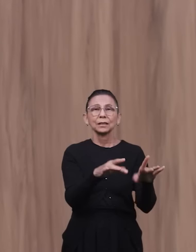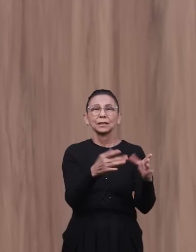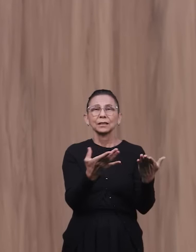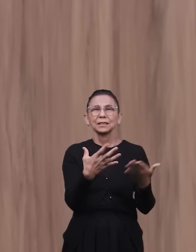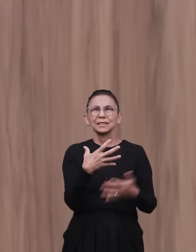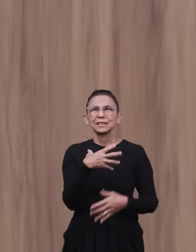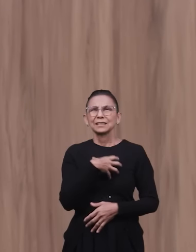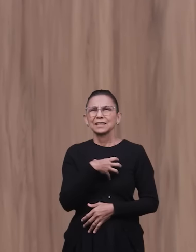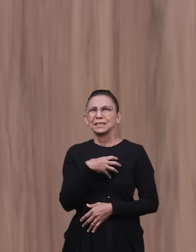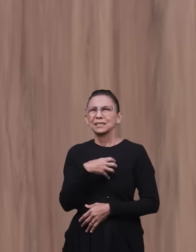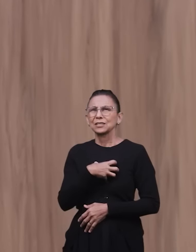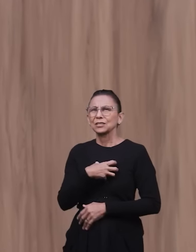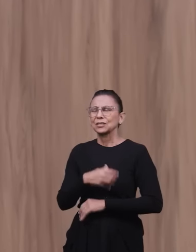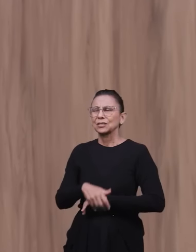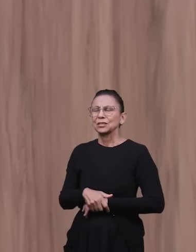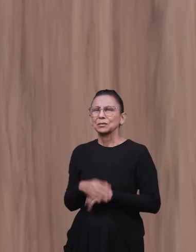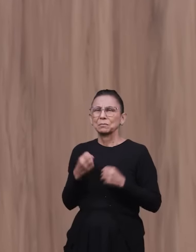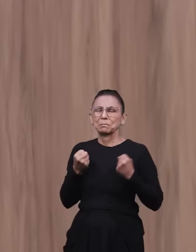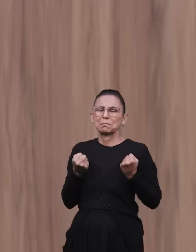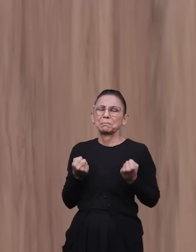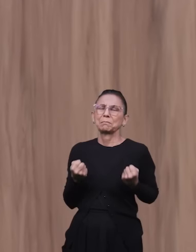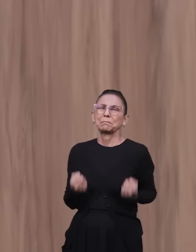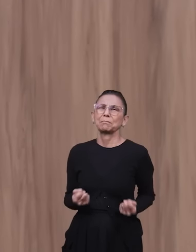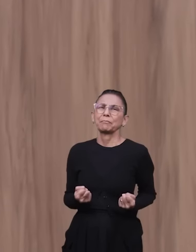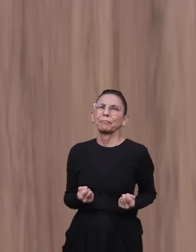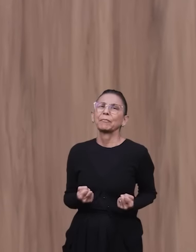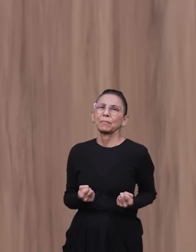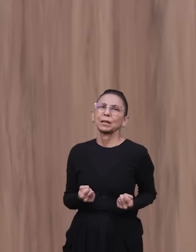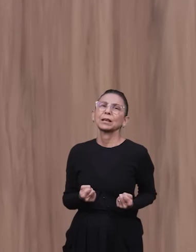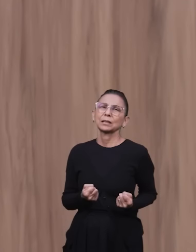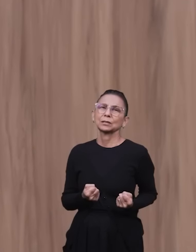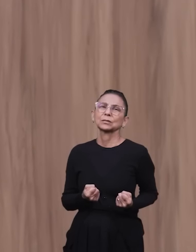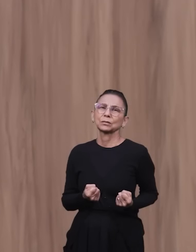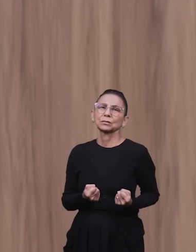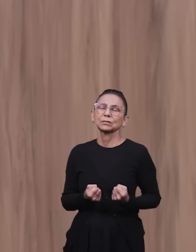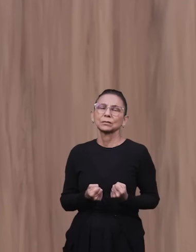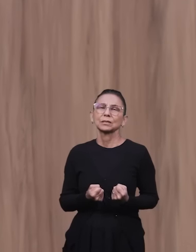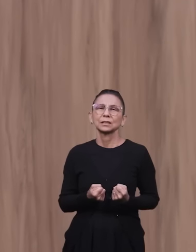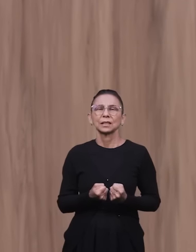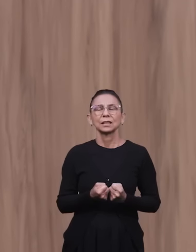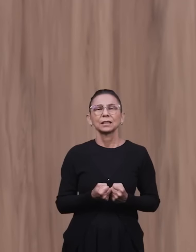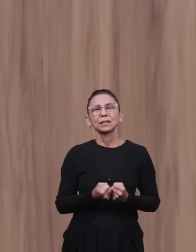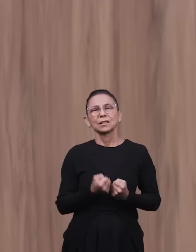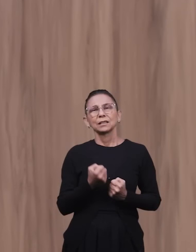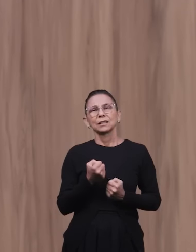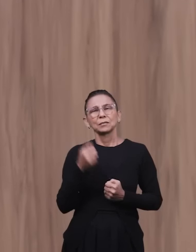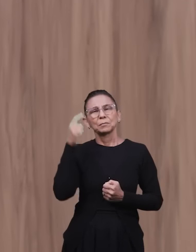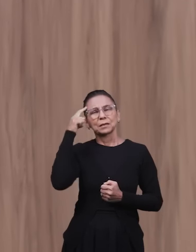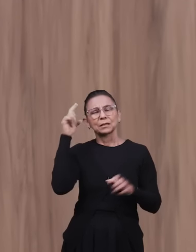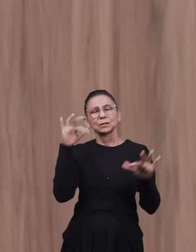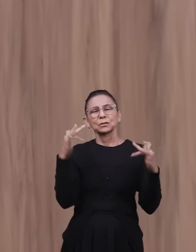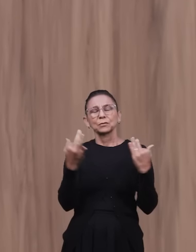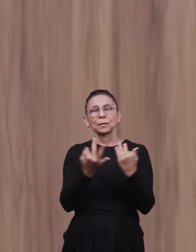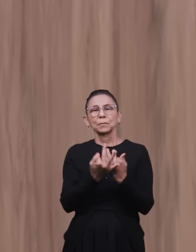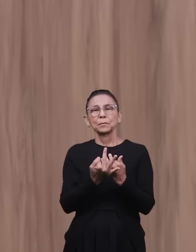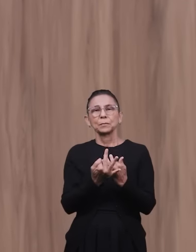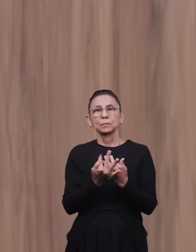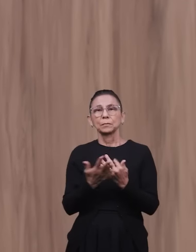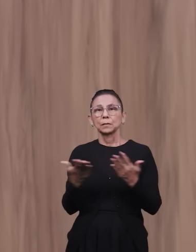pois tem se sentido um fardo para os seus familiares. Mas ao participar deste culto, o Senhor Deus